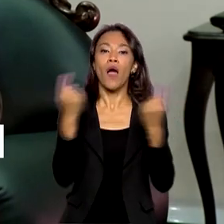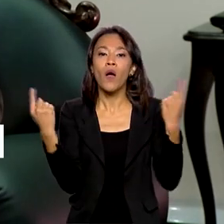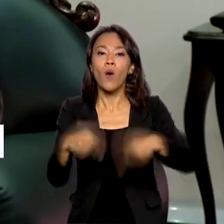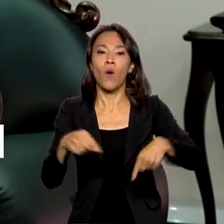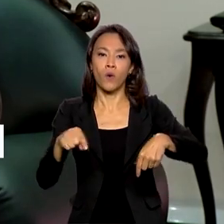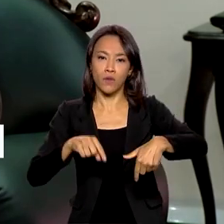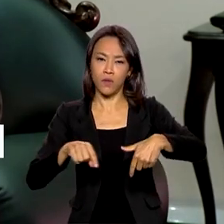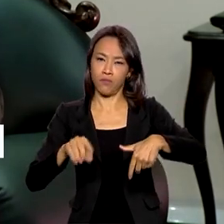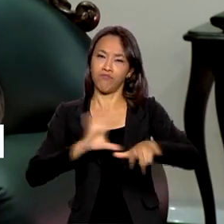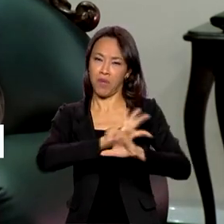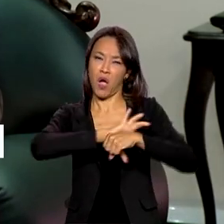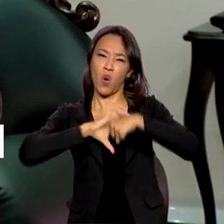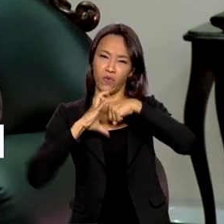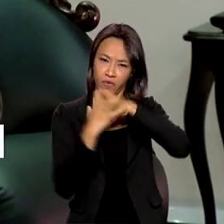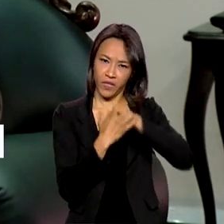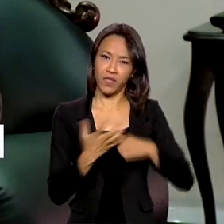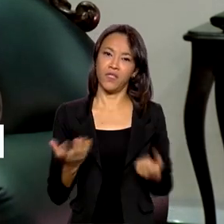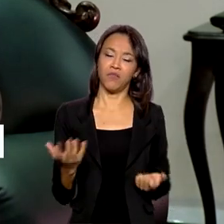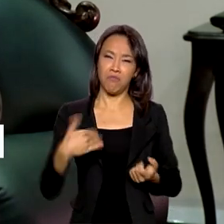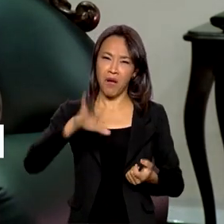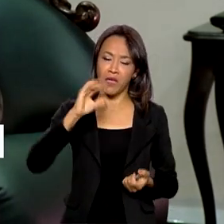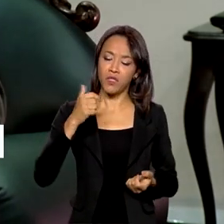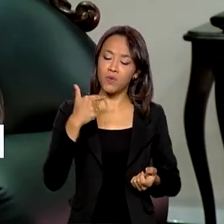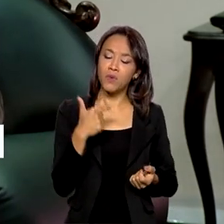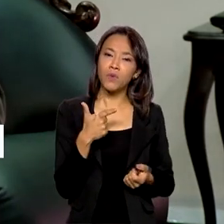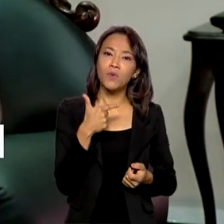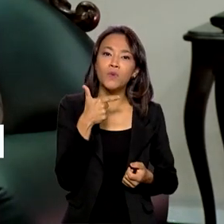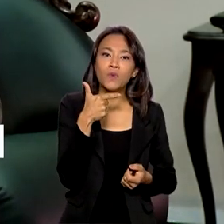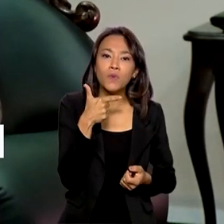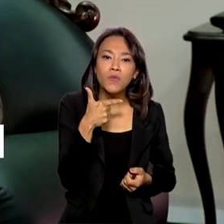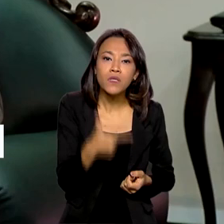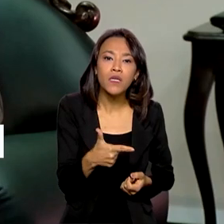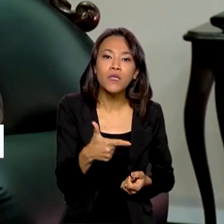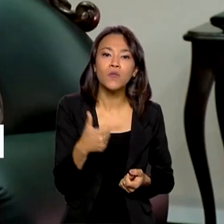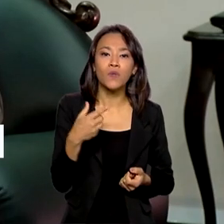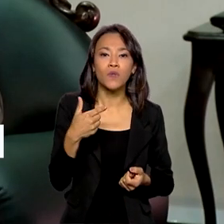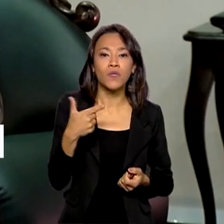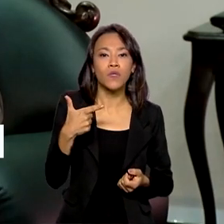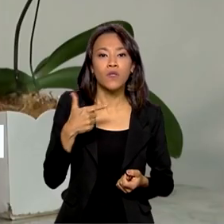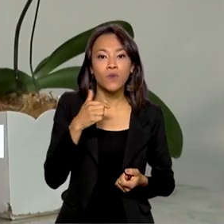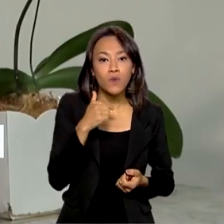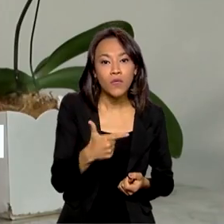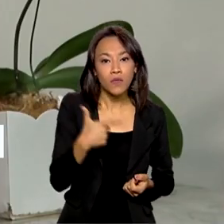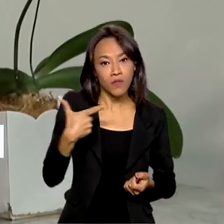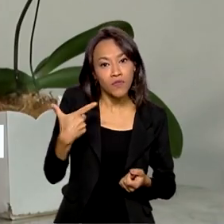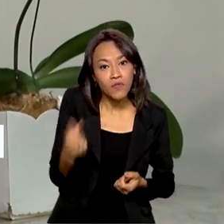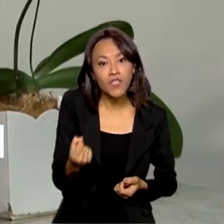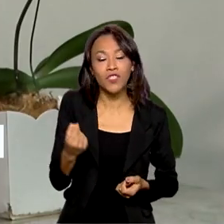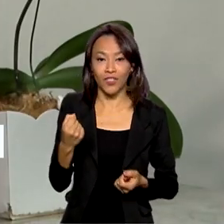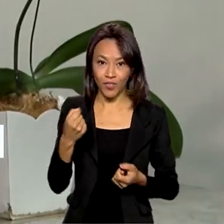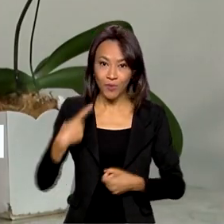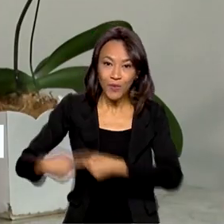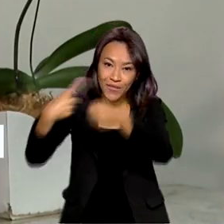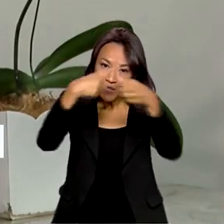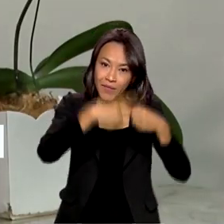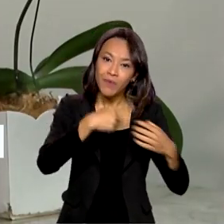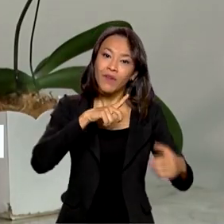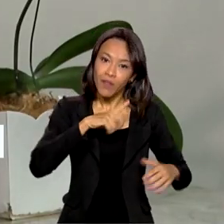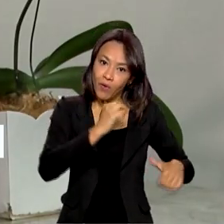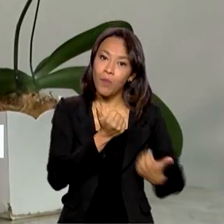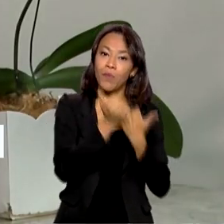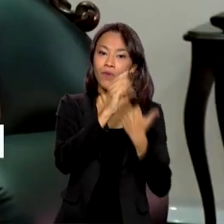que é uma covardia com a população na foram mais de 200 e 220 municípios com operações da polícia federal